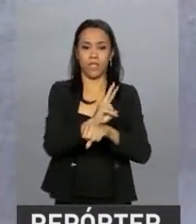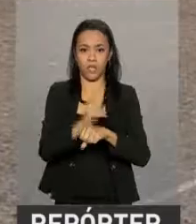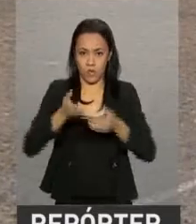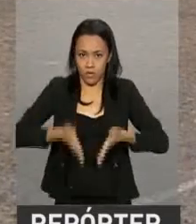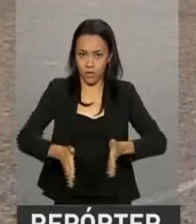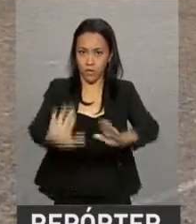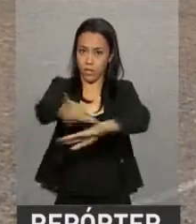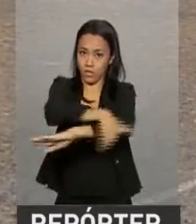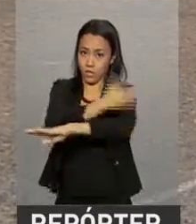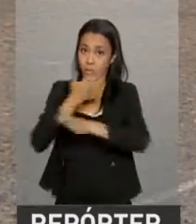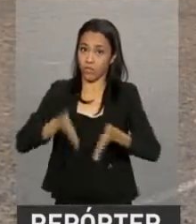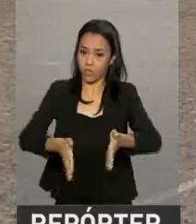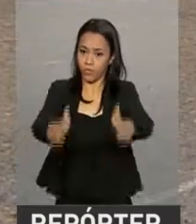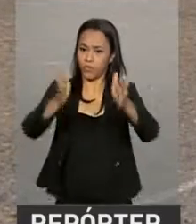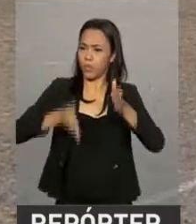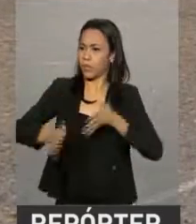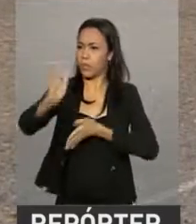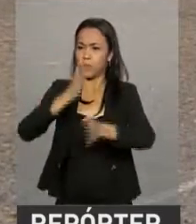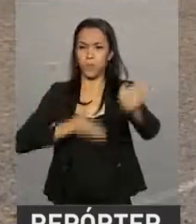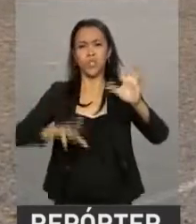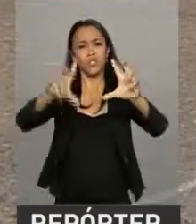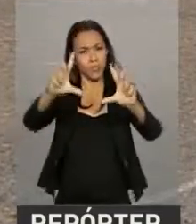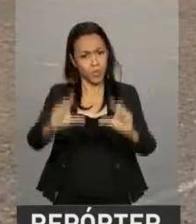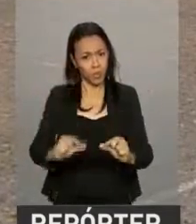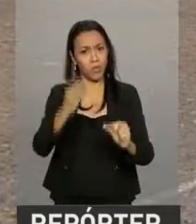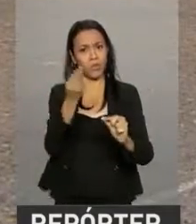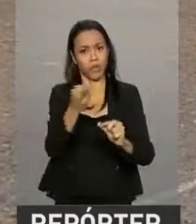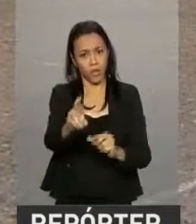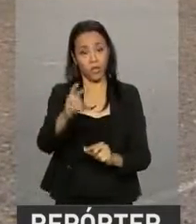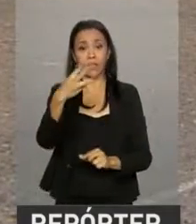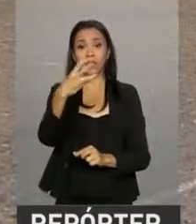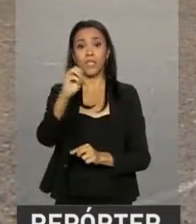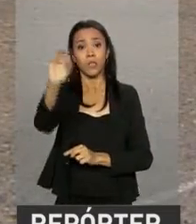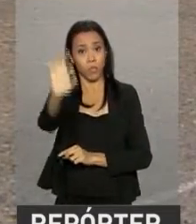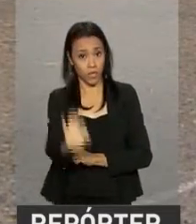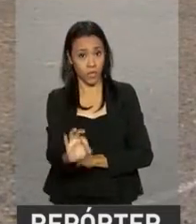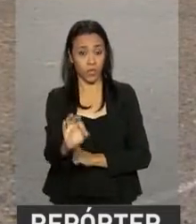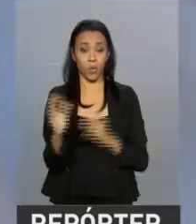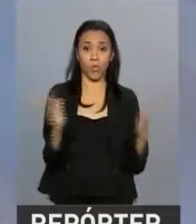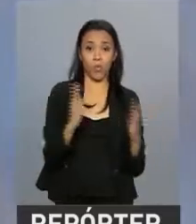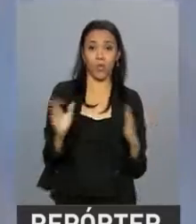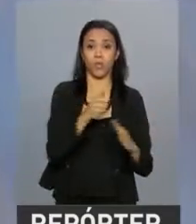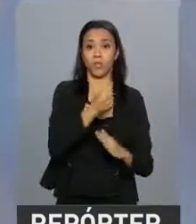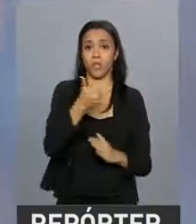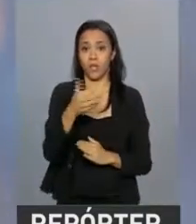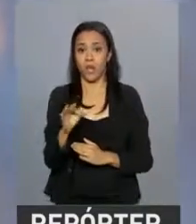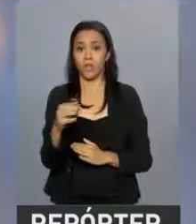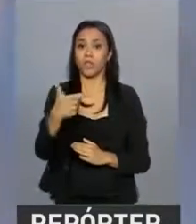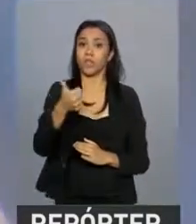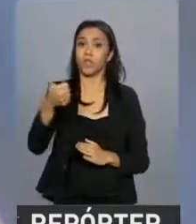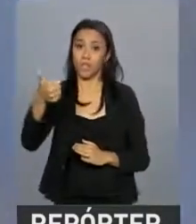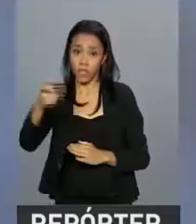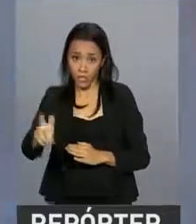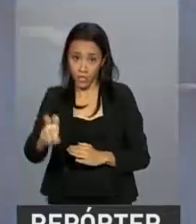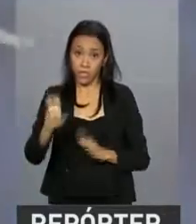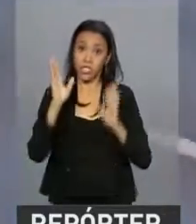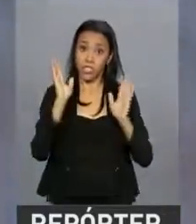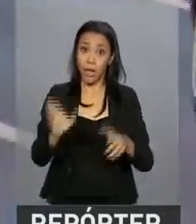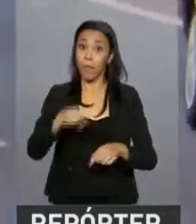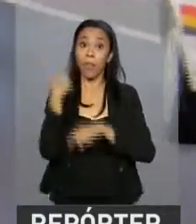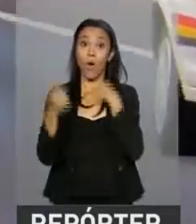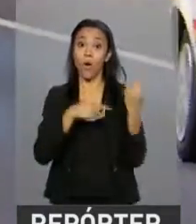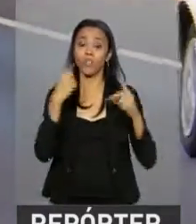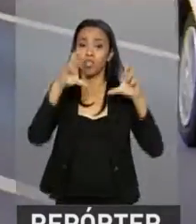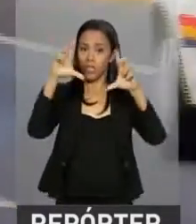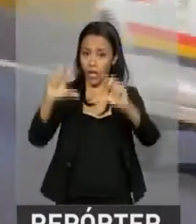número de acidentes nas vias federais diminuiu mais de 30 por cento entre 2010 e 2015 já o número de mortes